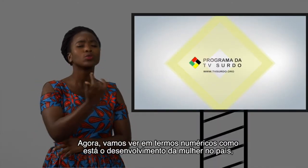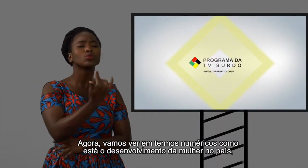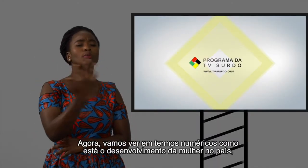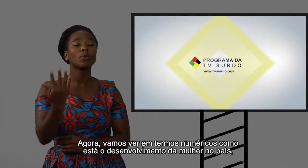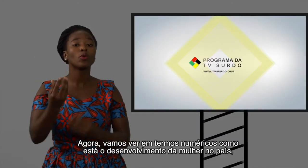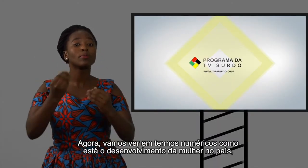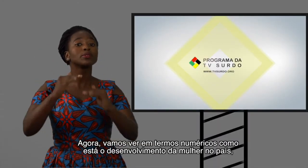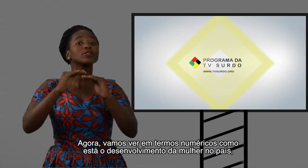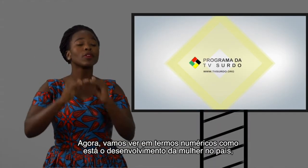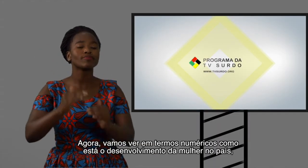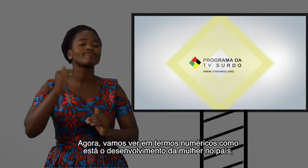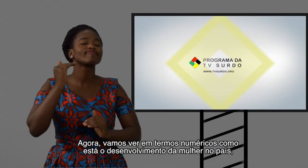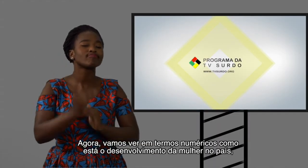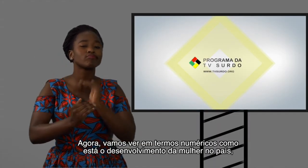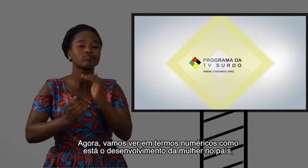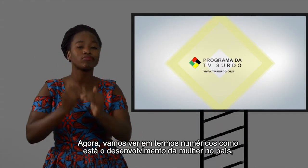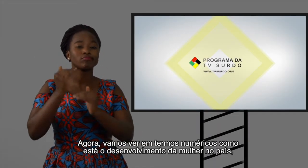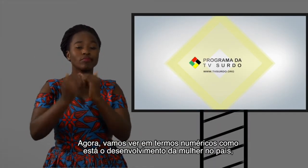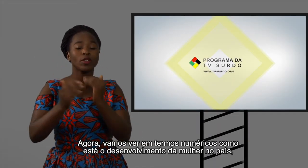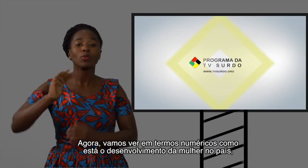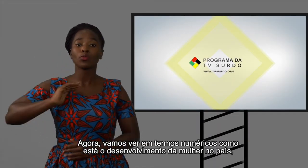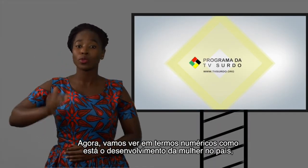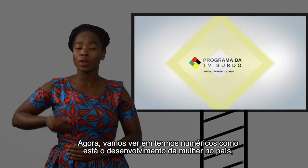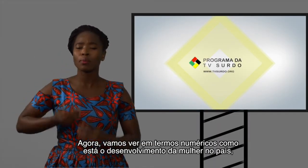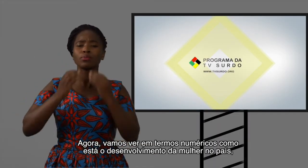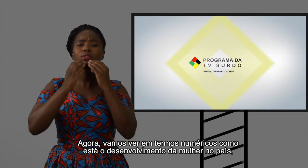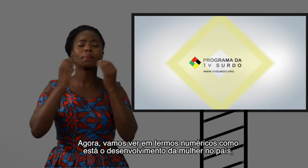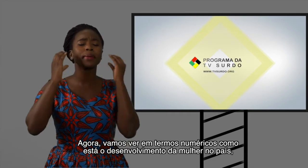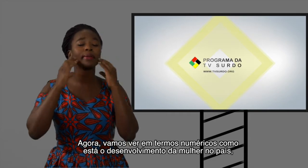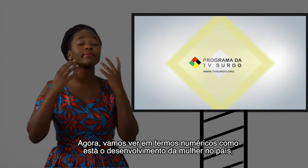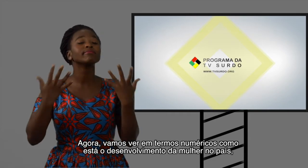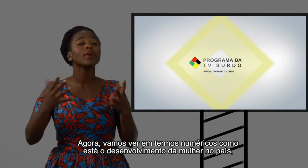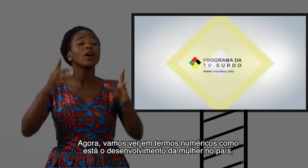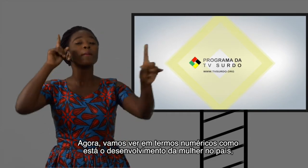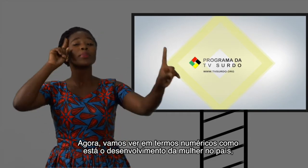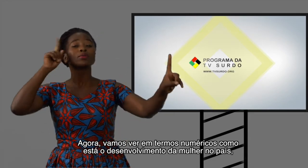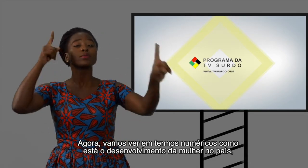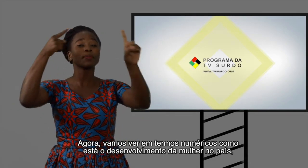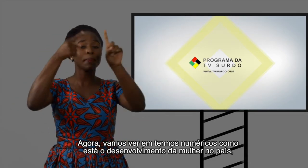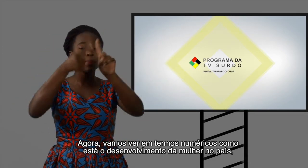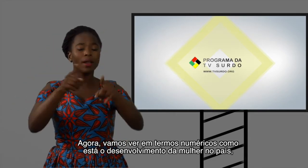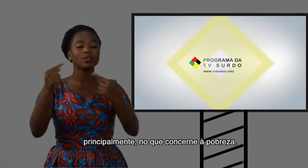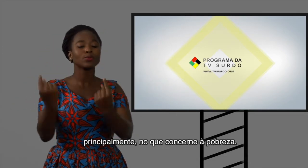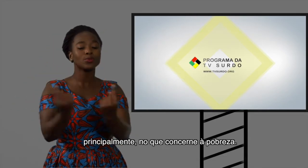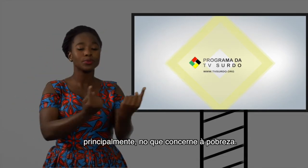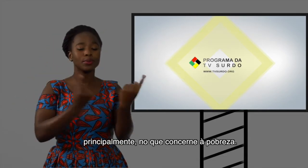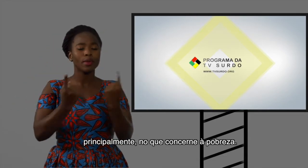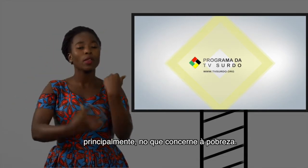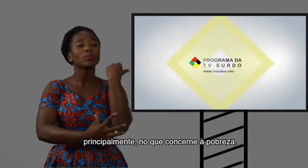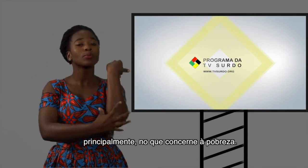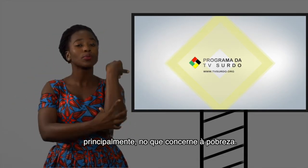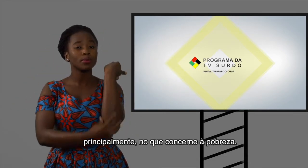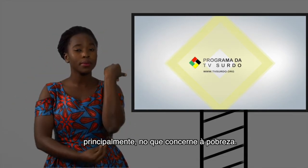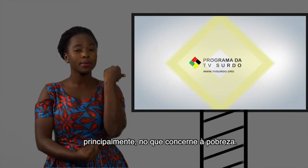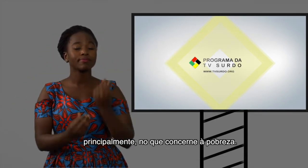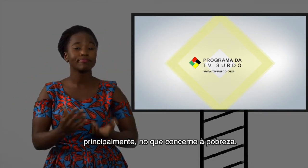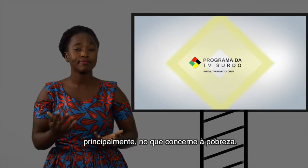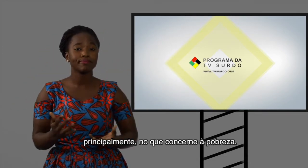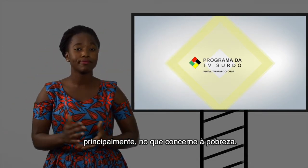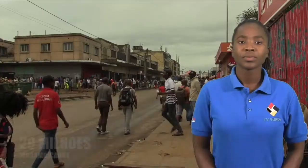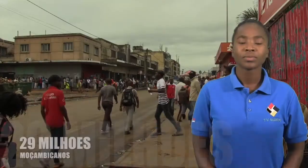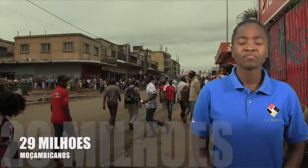ver em termos numéricos como está o desenvolvimento da mulher no país, principalmente no que